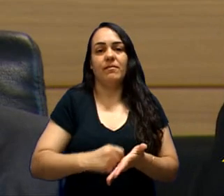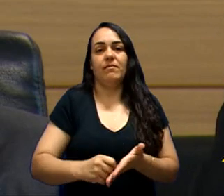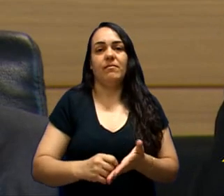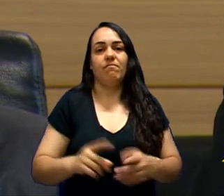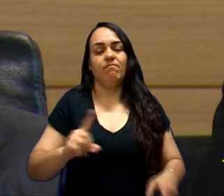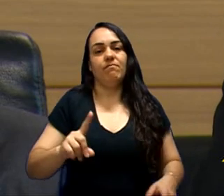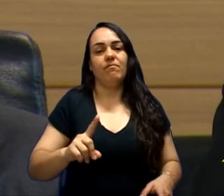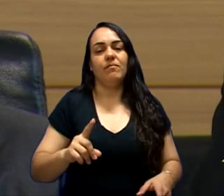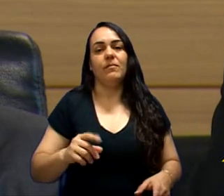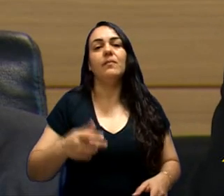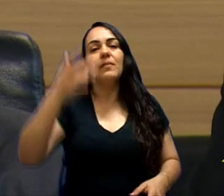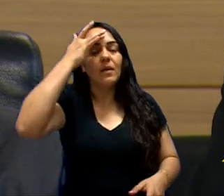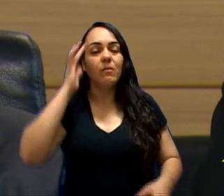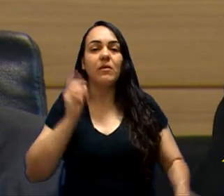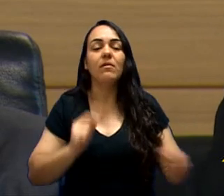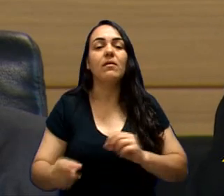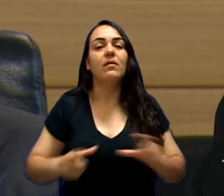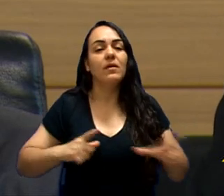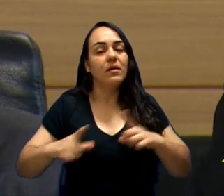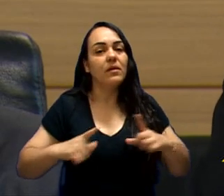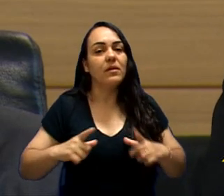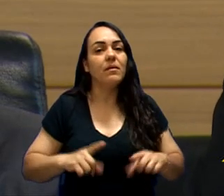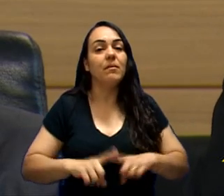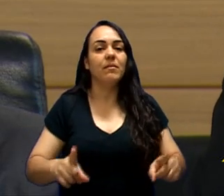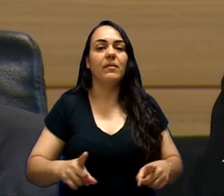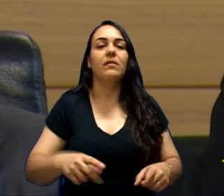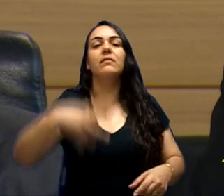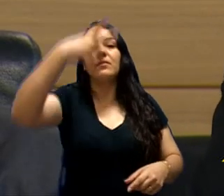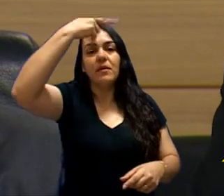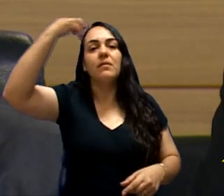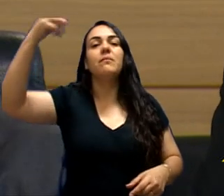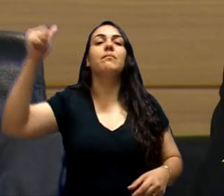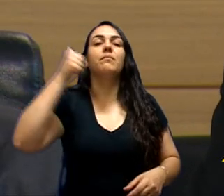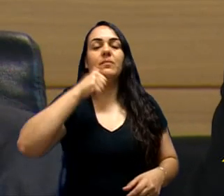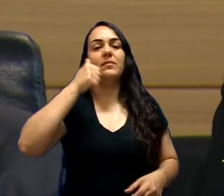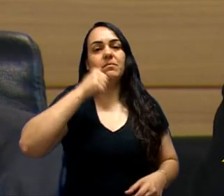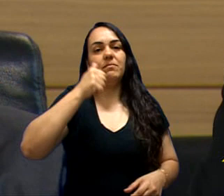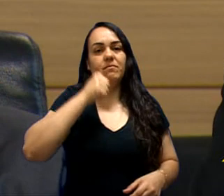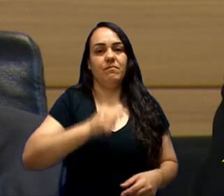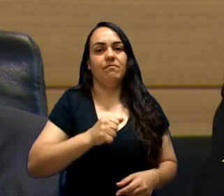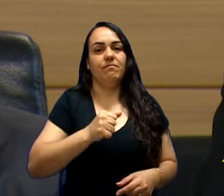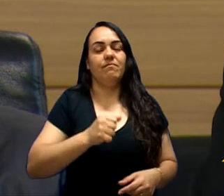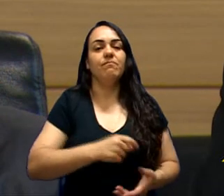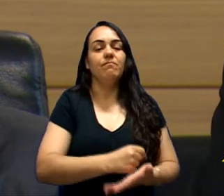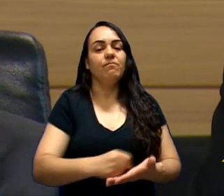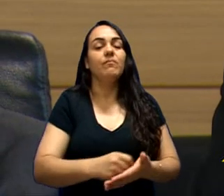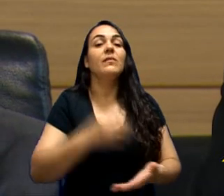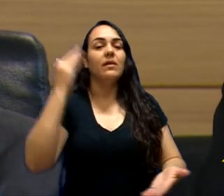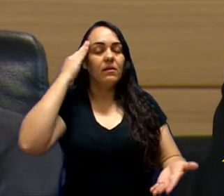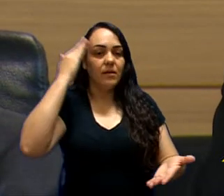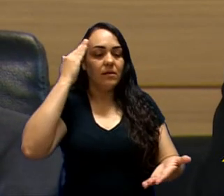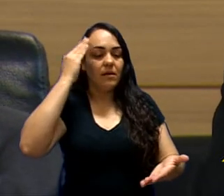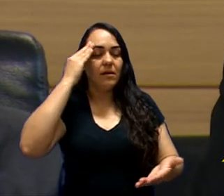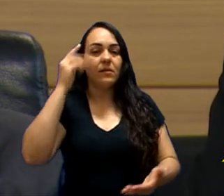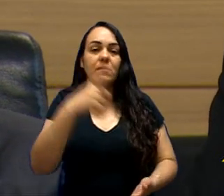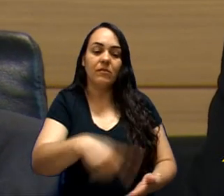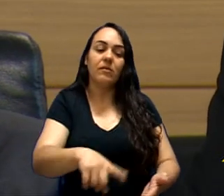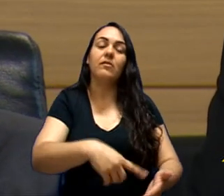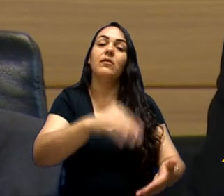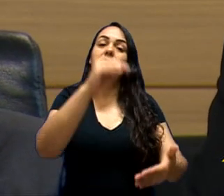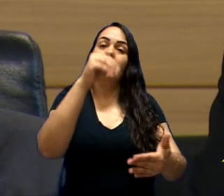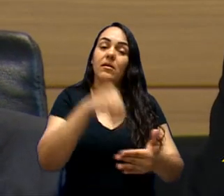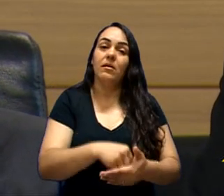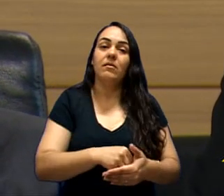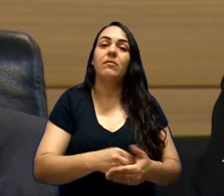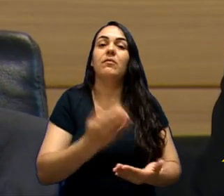que vetou, que assinou, foi a prefeita. Agora, se a prefeita entende que esse projeto não pode ser vetado, porque é um projeto